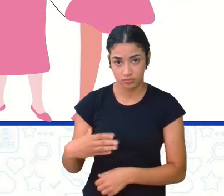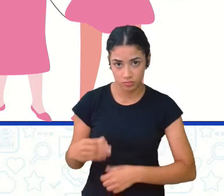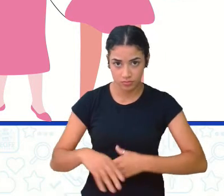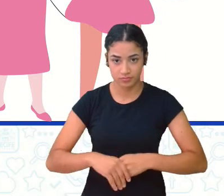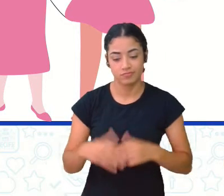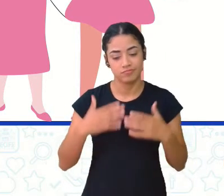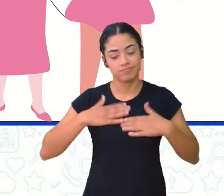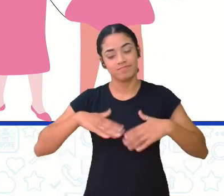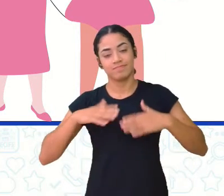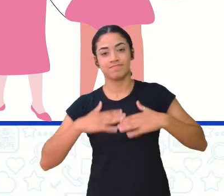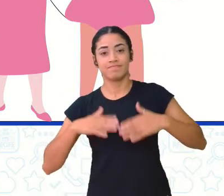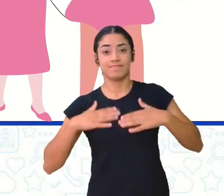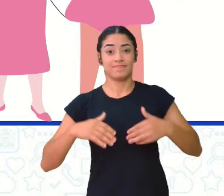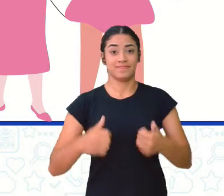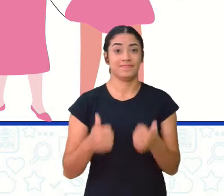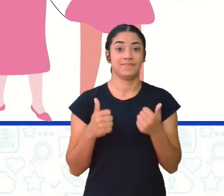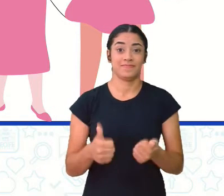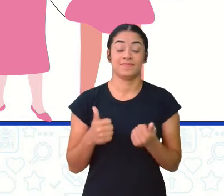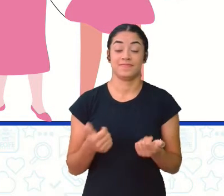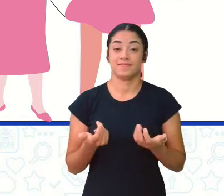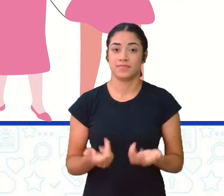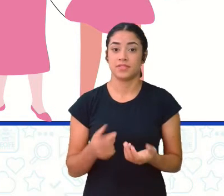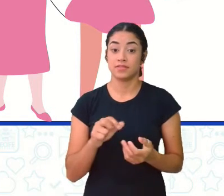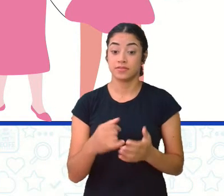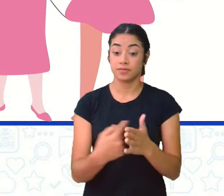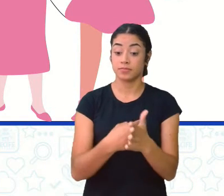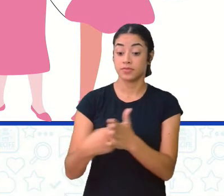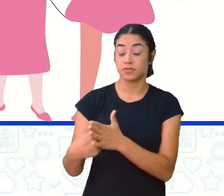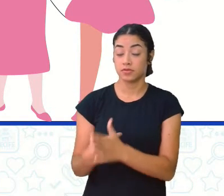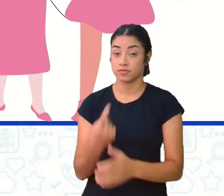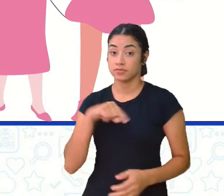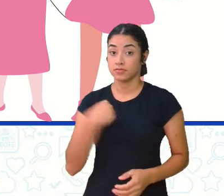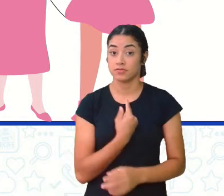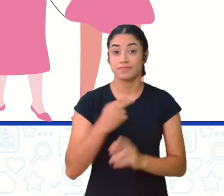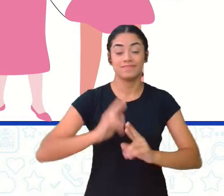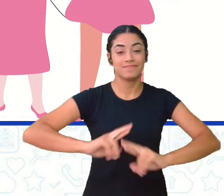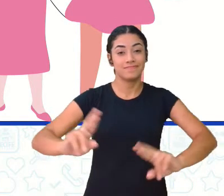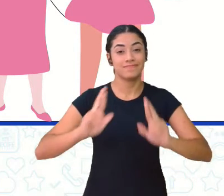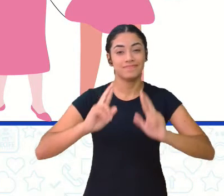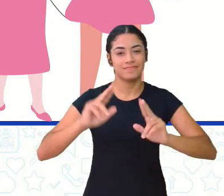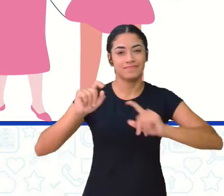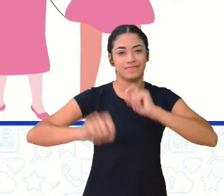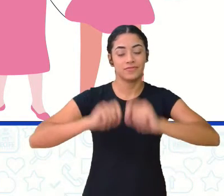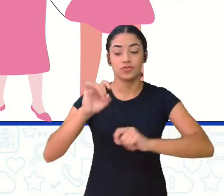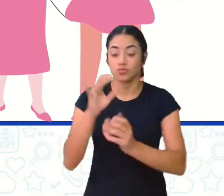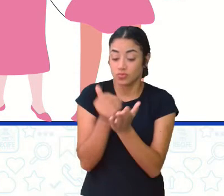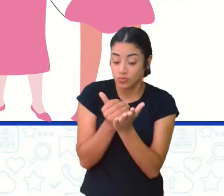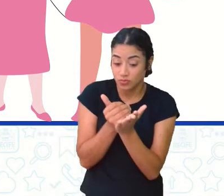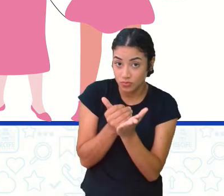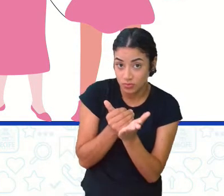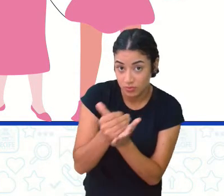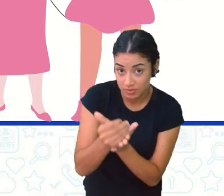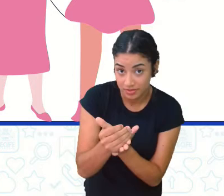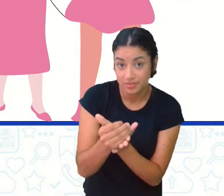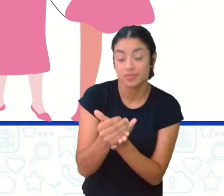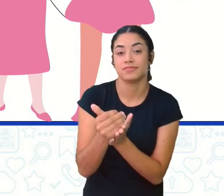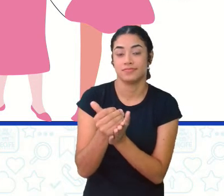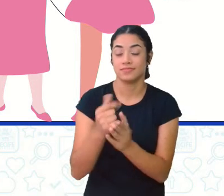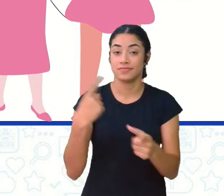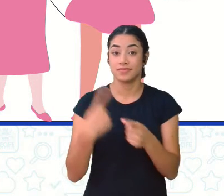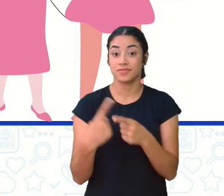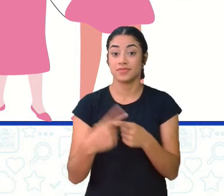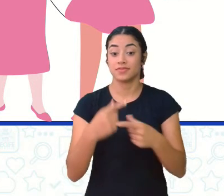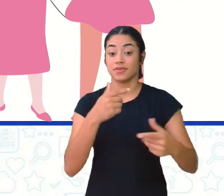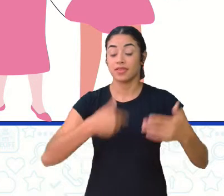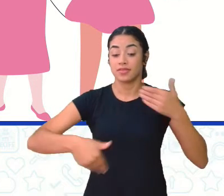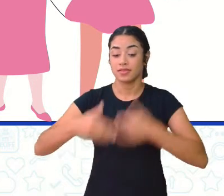tranquilidade. E se por acaso for diagnosticado, a gente espera que seja diagnosticado no início, porque o tratamento assim vai ficar